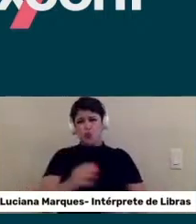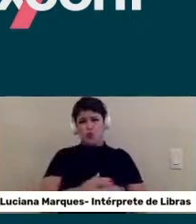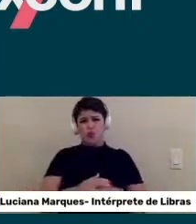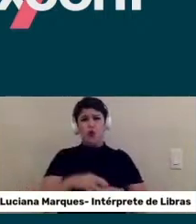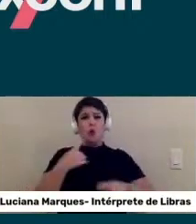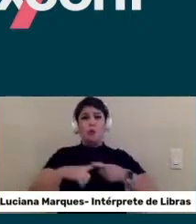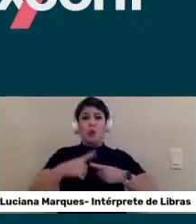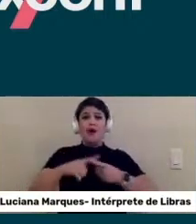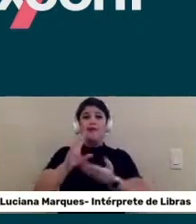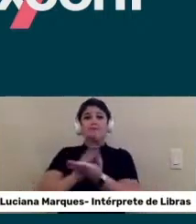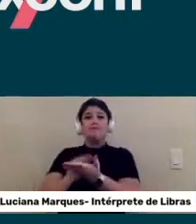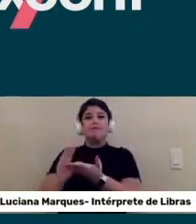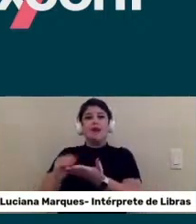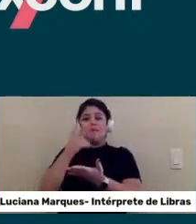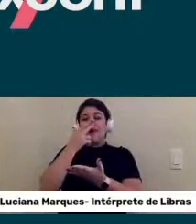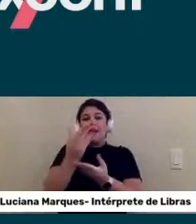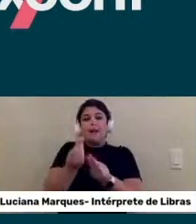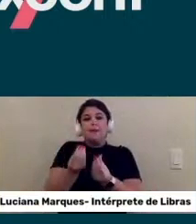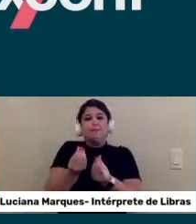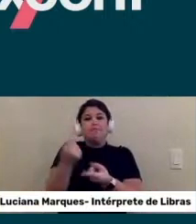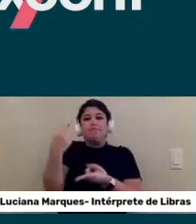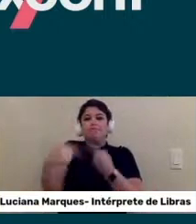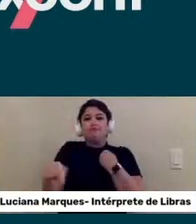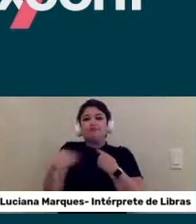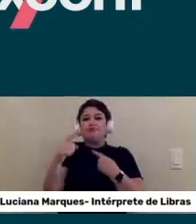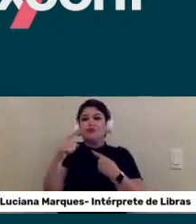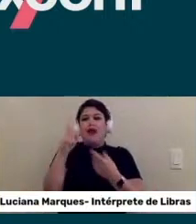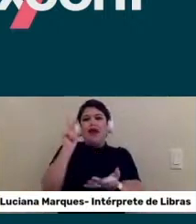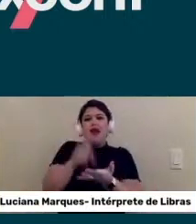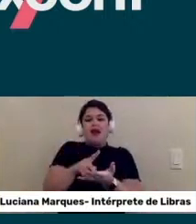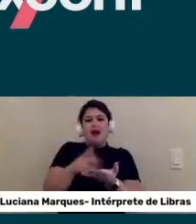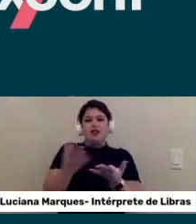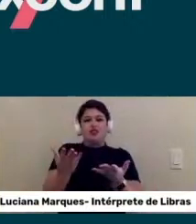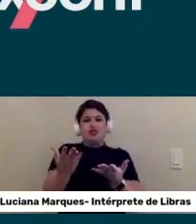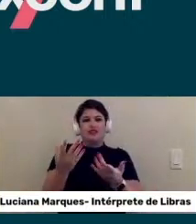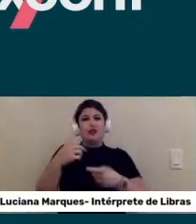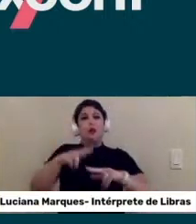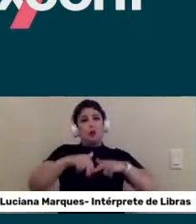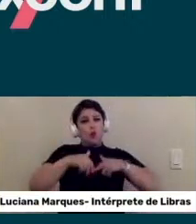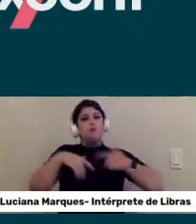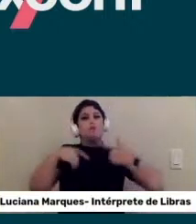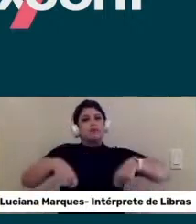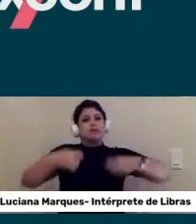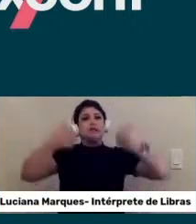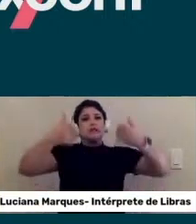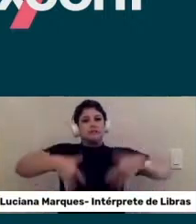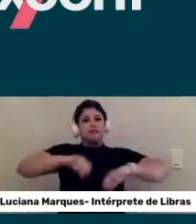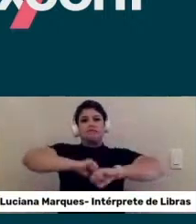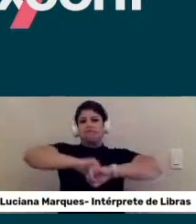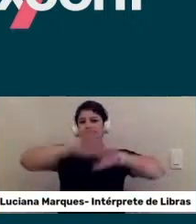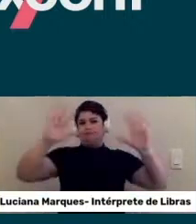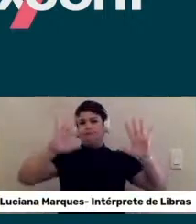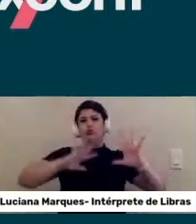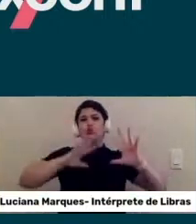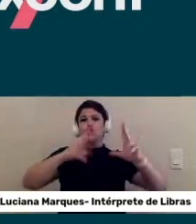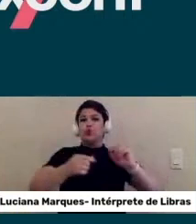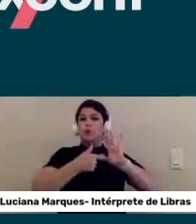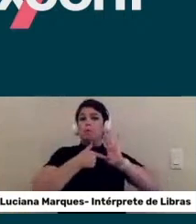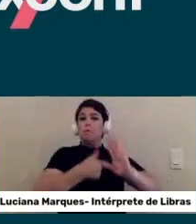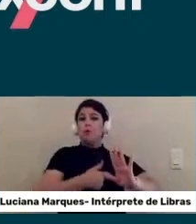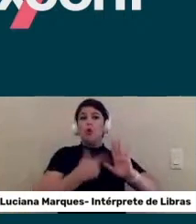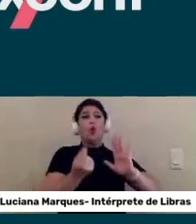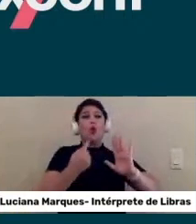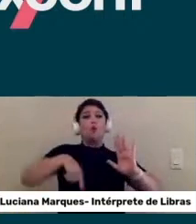dados que não condizem com a realidade. Então, é preciso falar disso abertamente, ilustrar o máximo